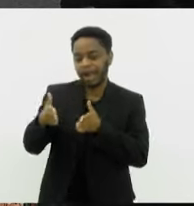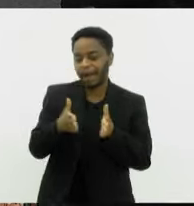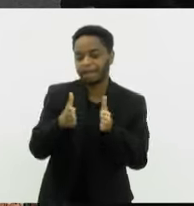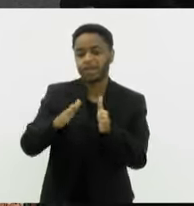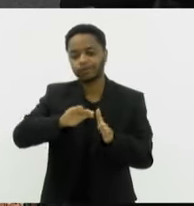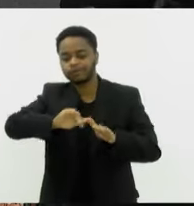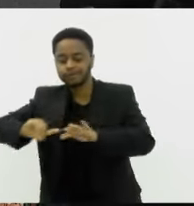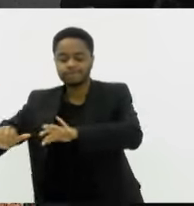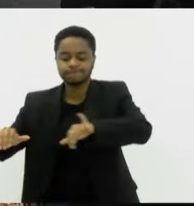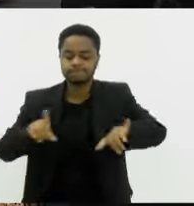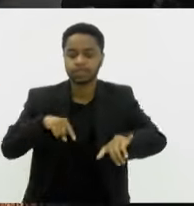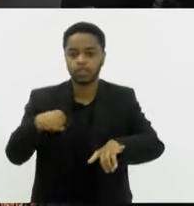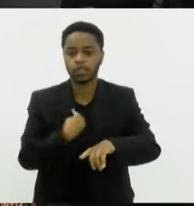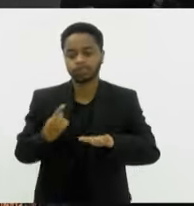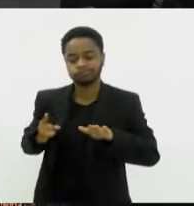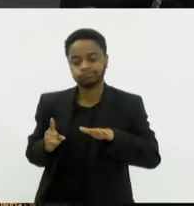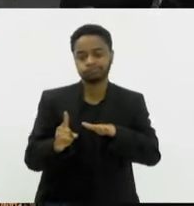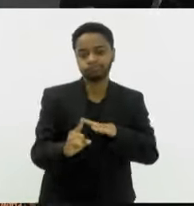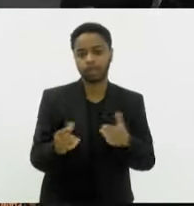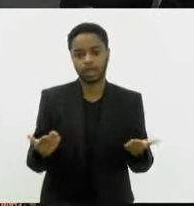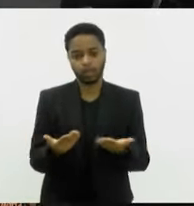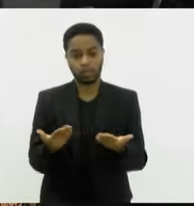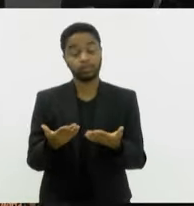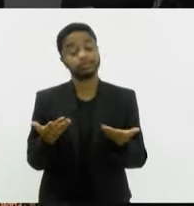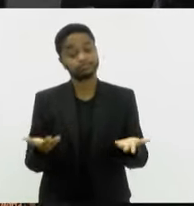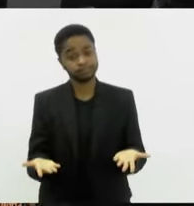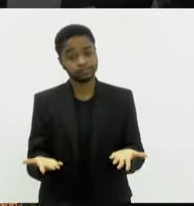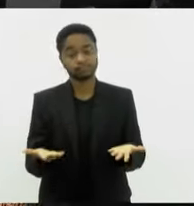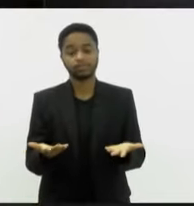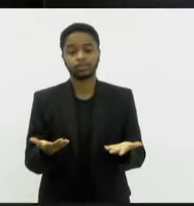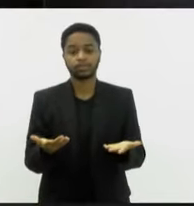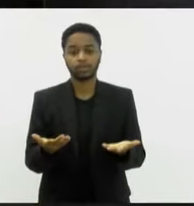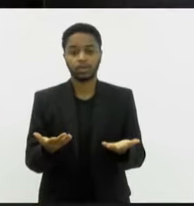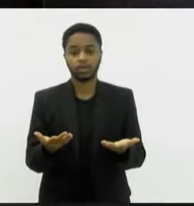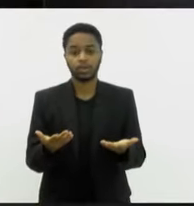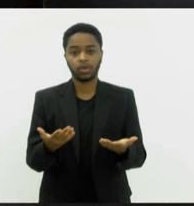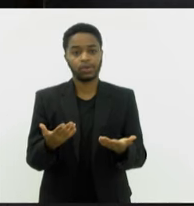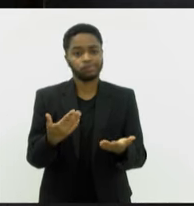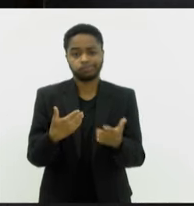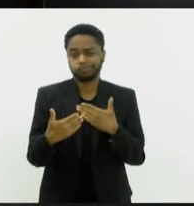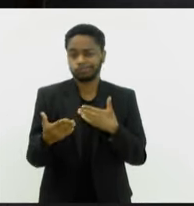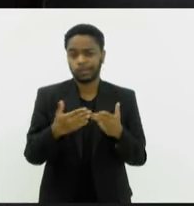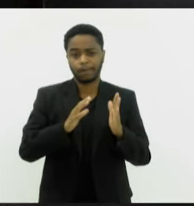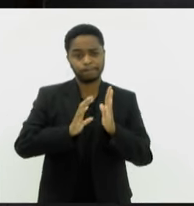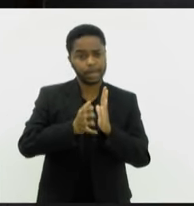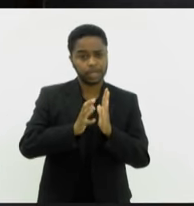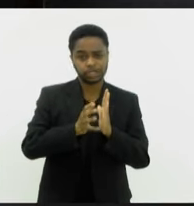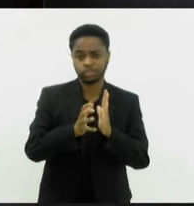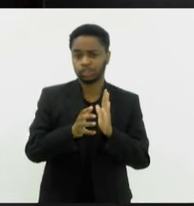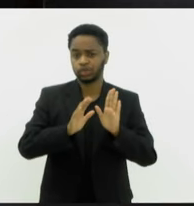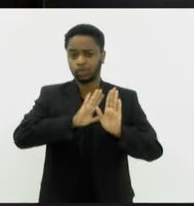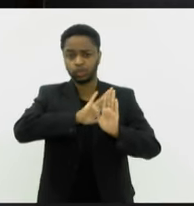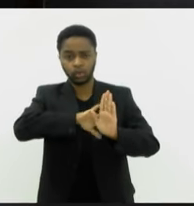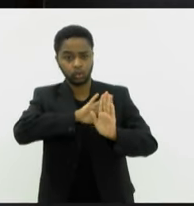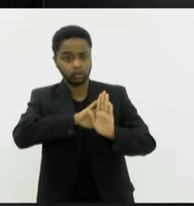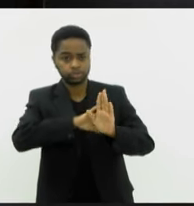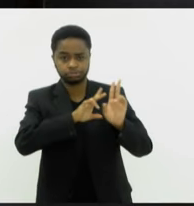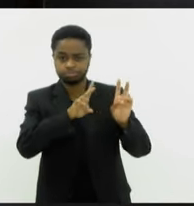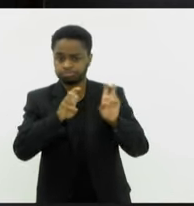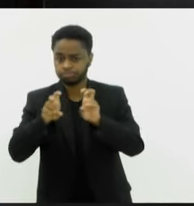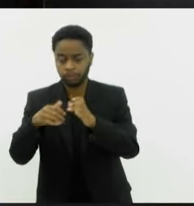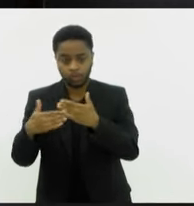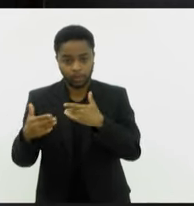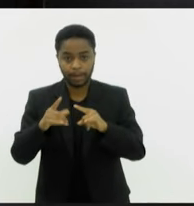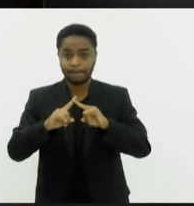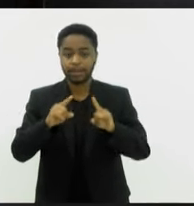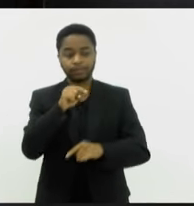estar aqui hoje então bened Independente de partid ideológicas quando trata da pauta